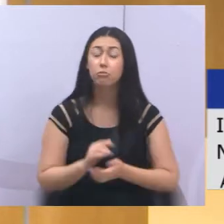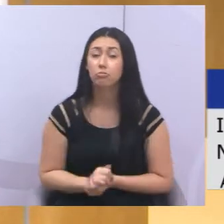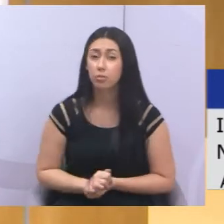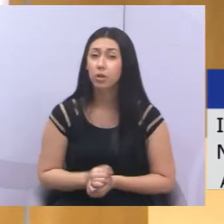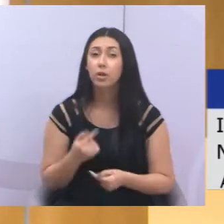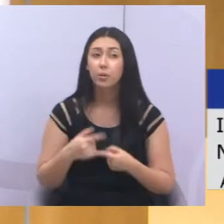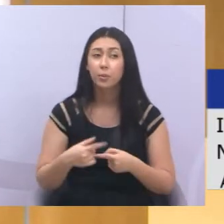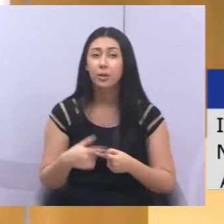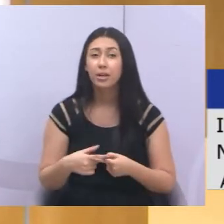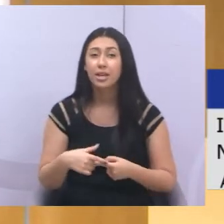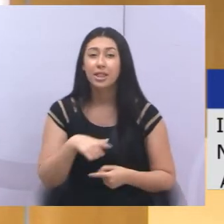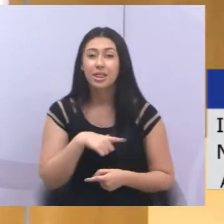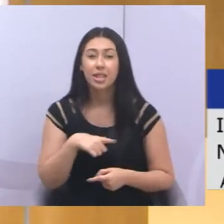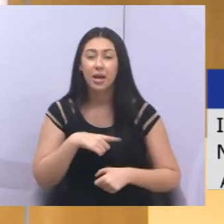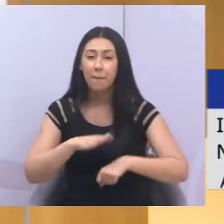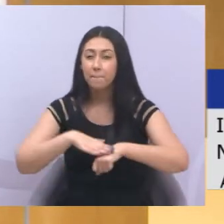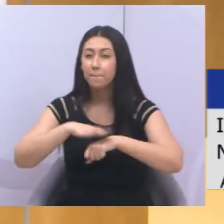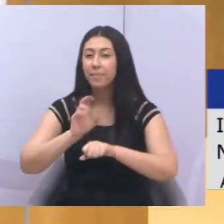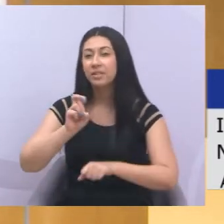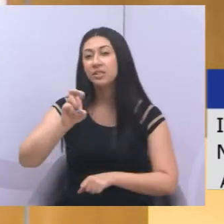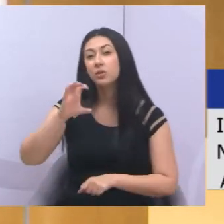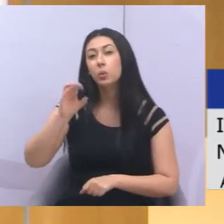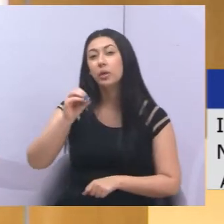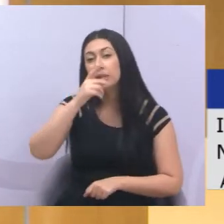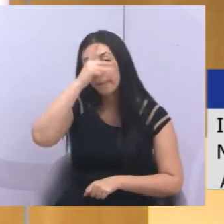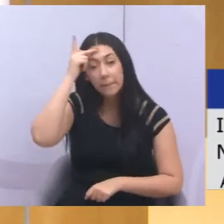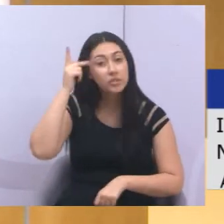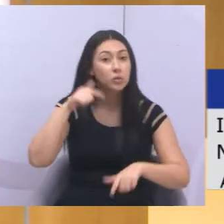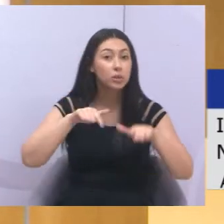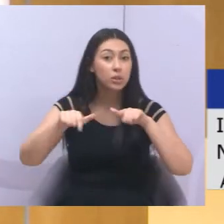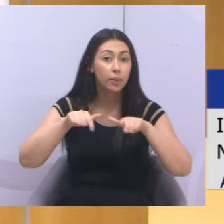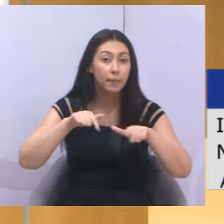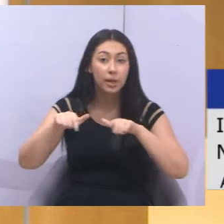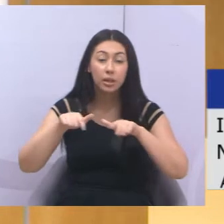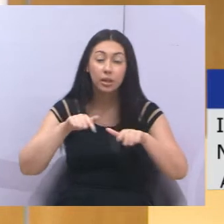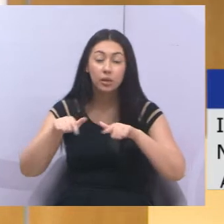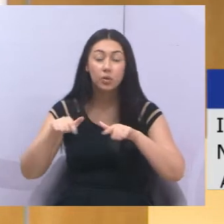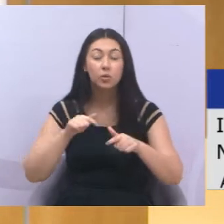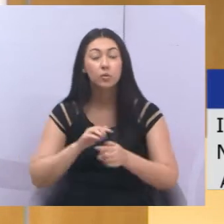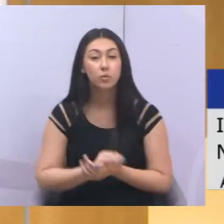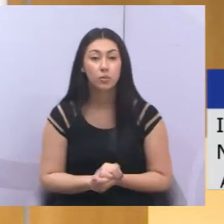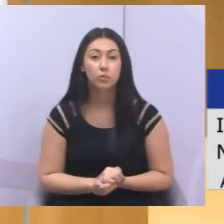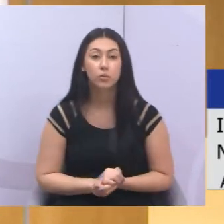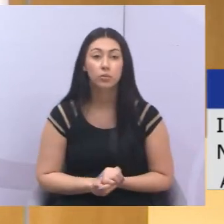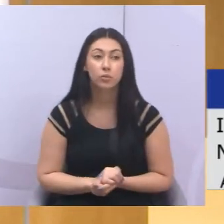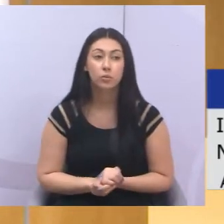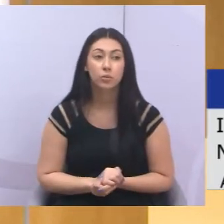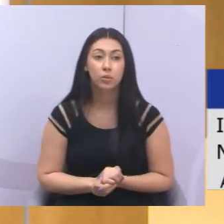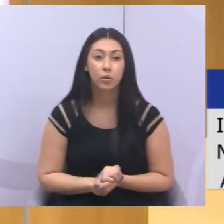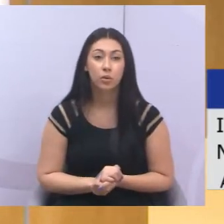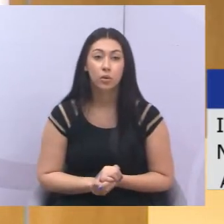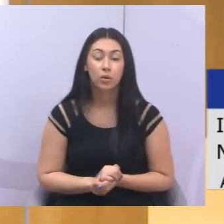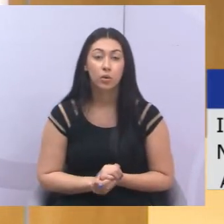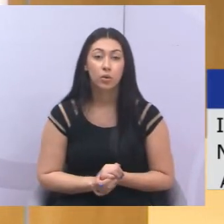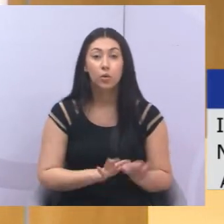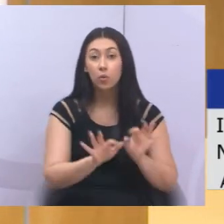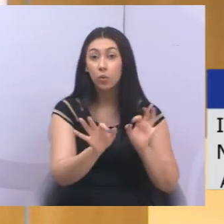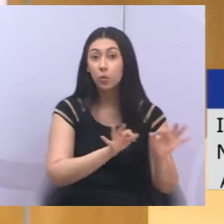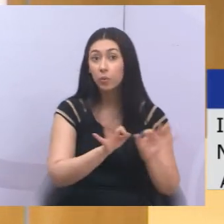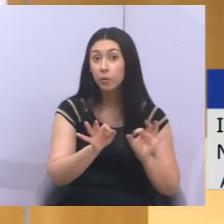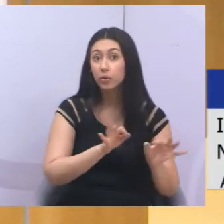gera mais de 50 empregos, mais de 50 empregos com esse projeto das